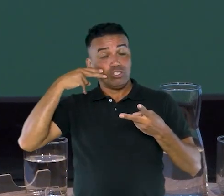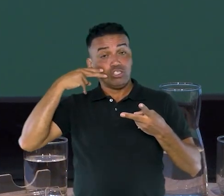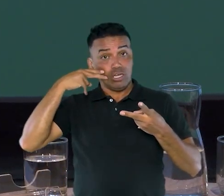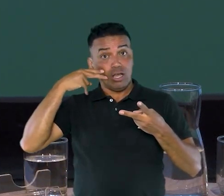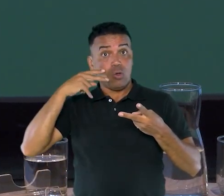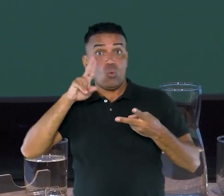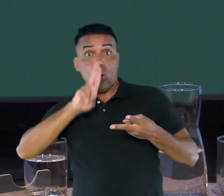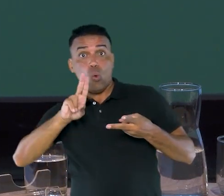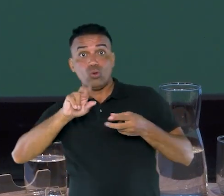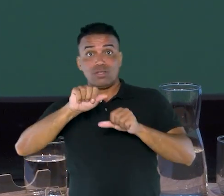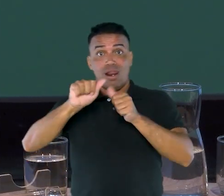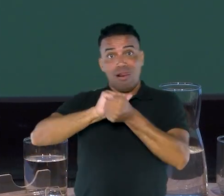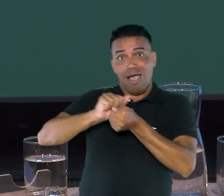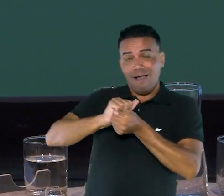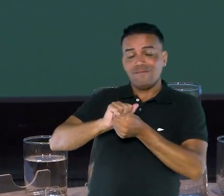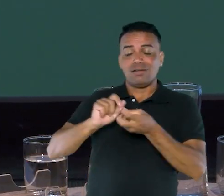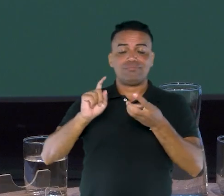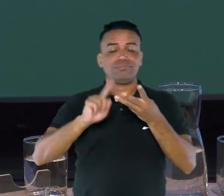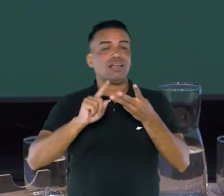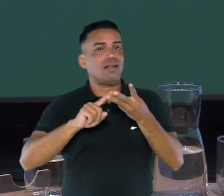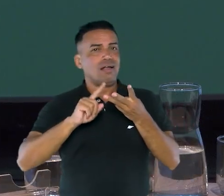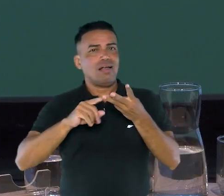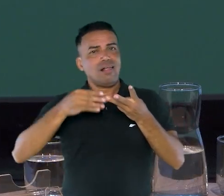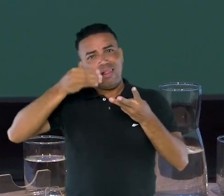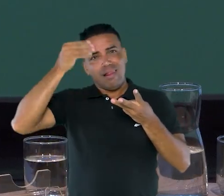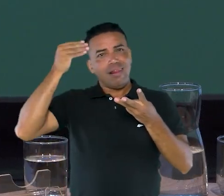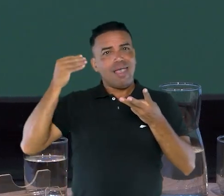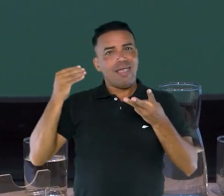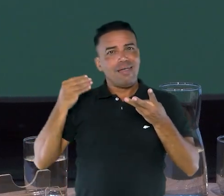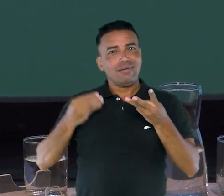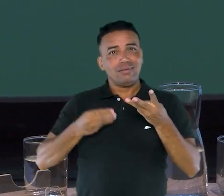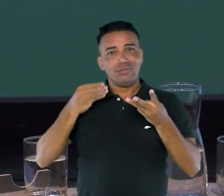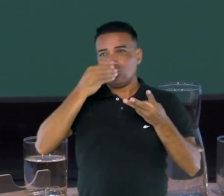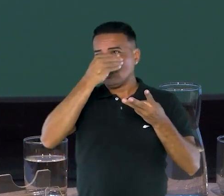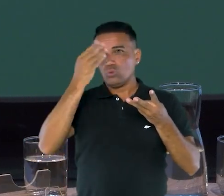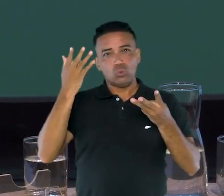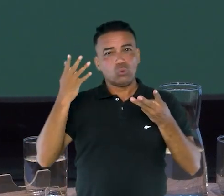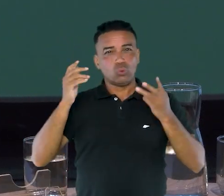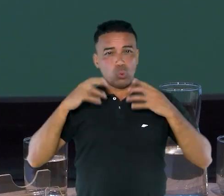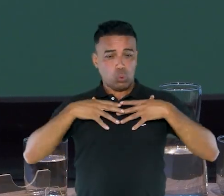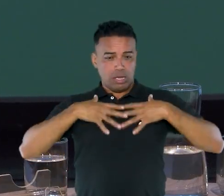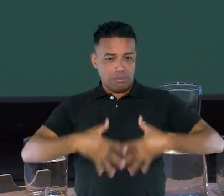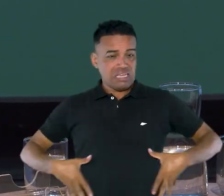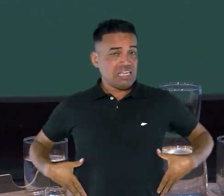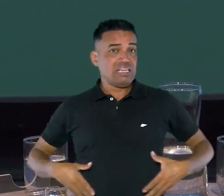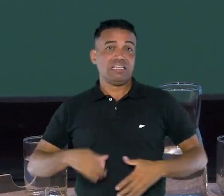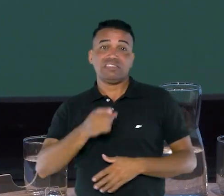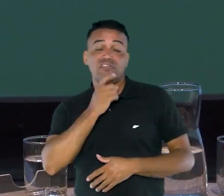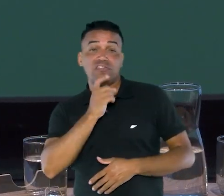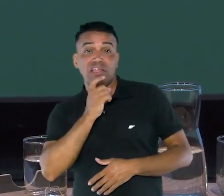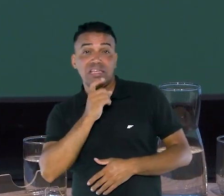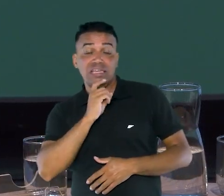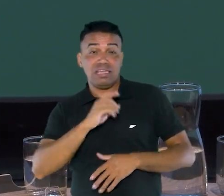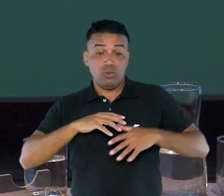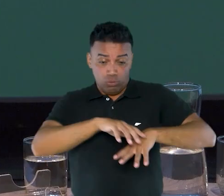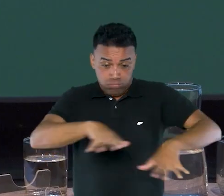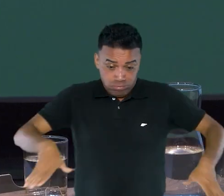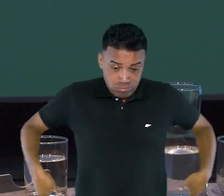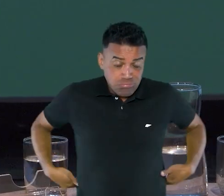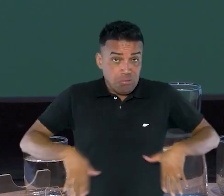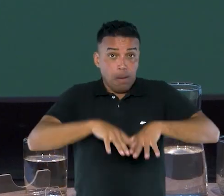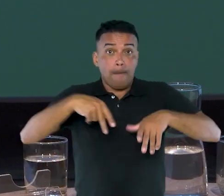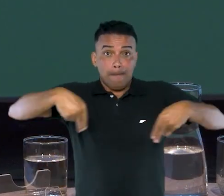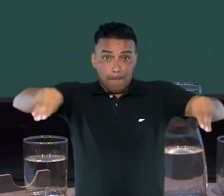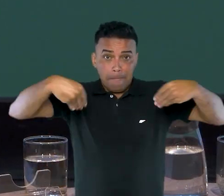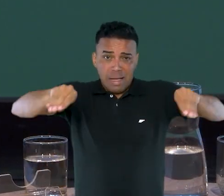usa a outra, troca. Você tem que ter um lenço que daí já serve meio de camiseta, de frio, de canga, de tudo, tipo